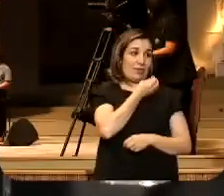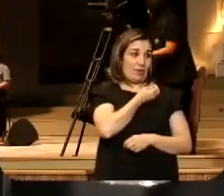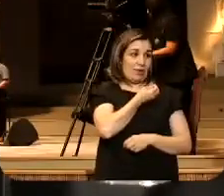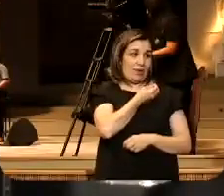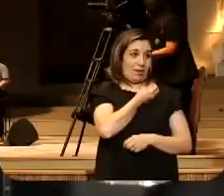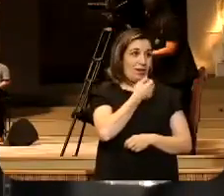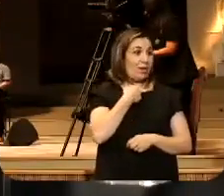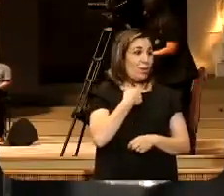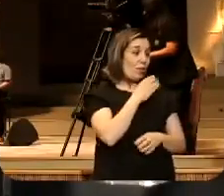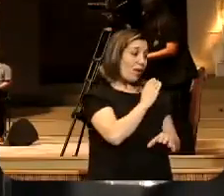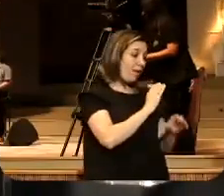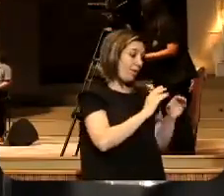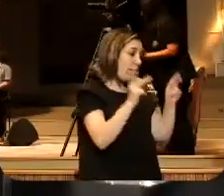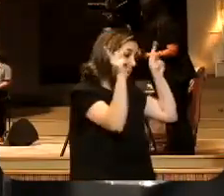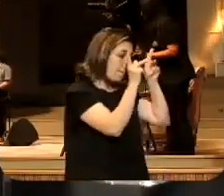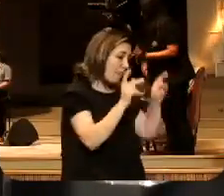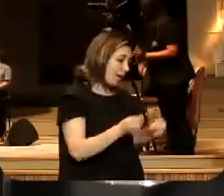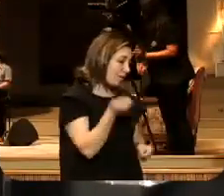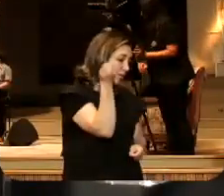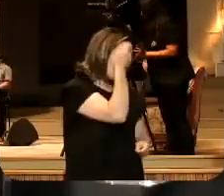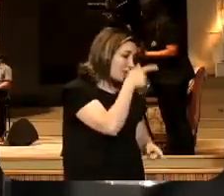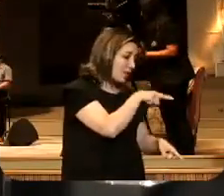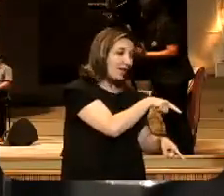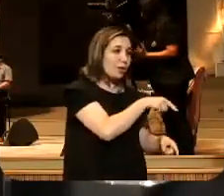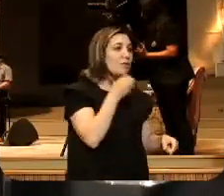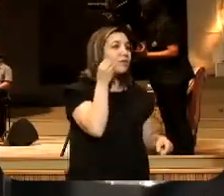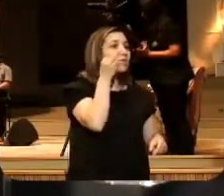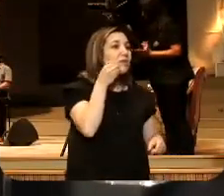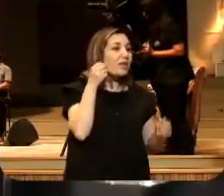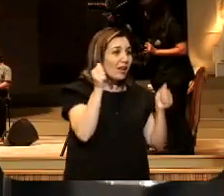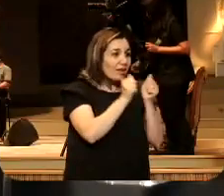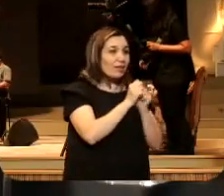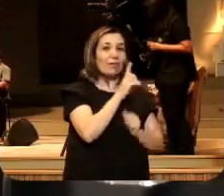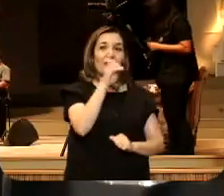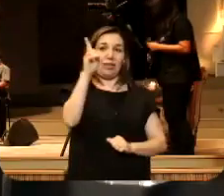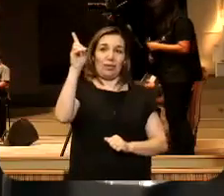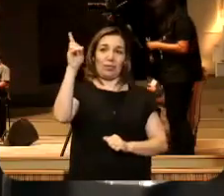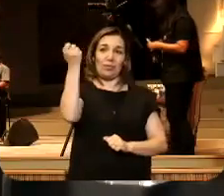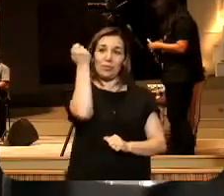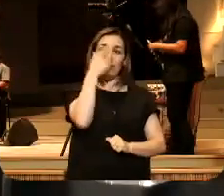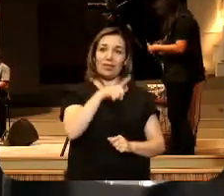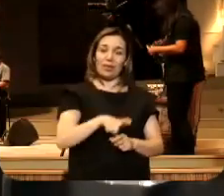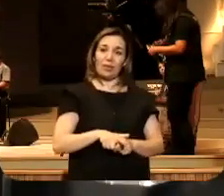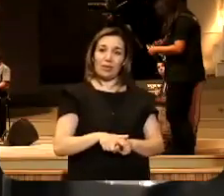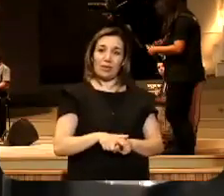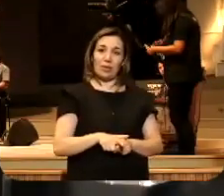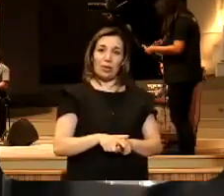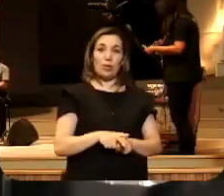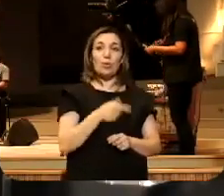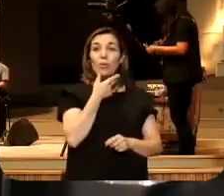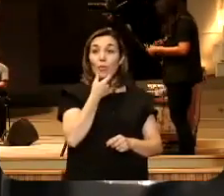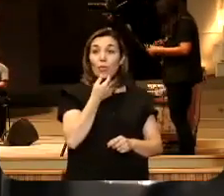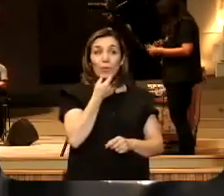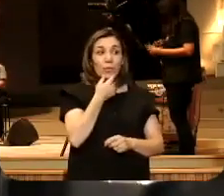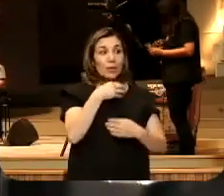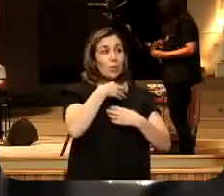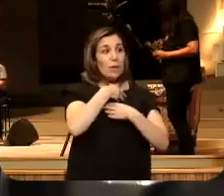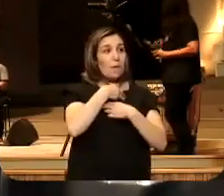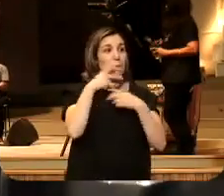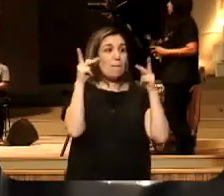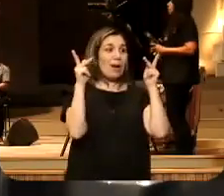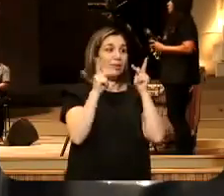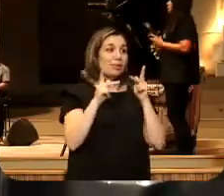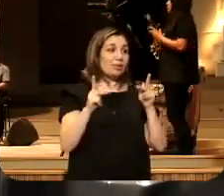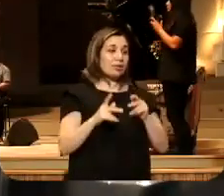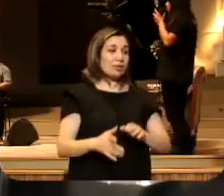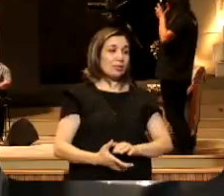nós conversamos. Mas eu quero contar ainda desse trechinho. Ele foi ficando em paz. E chegou a